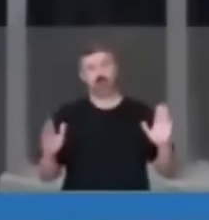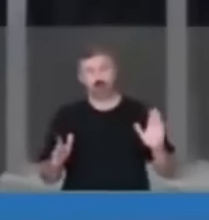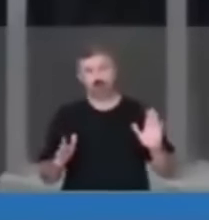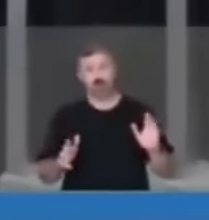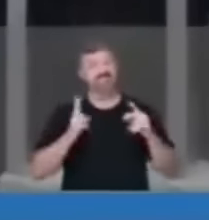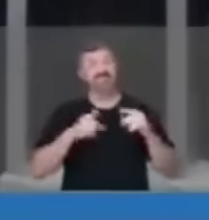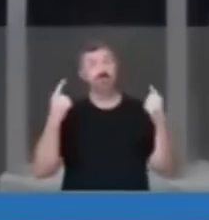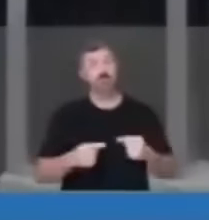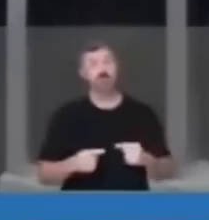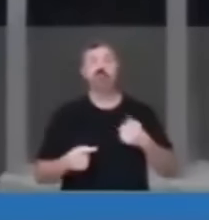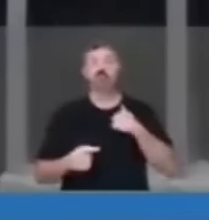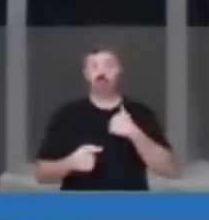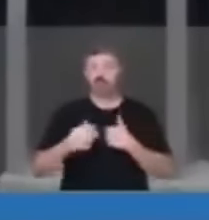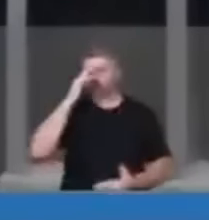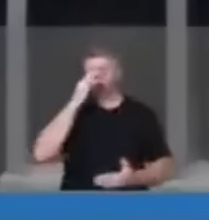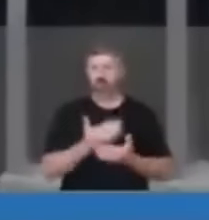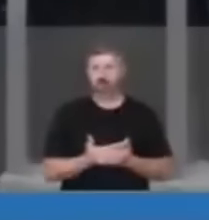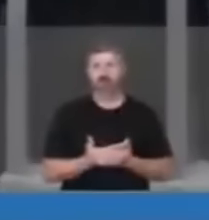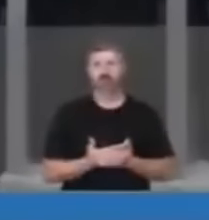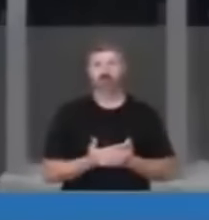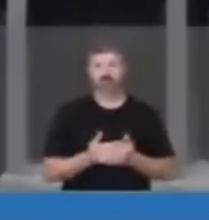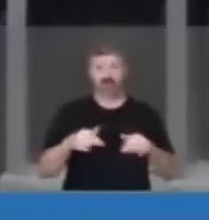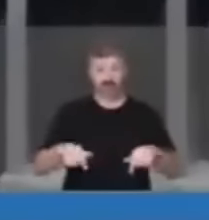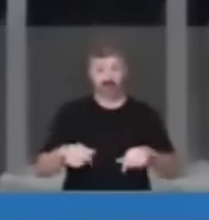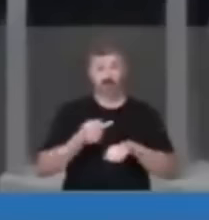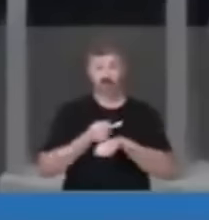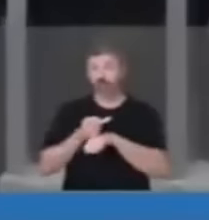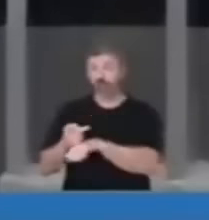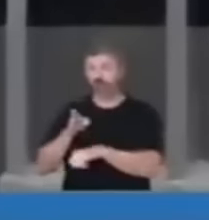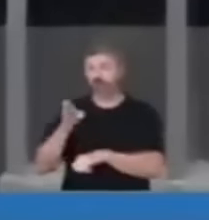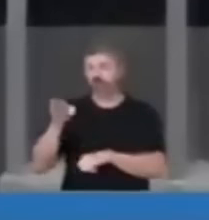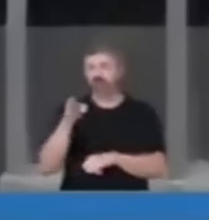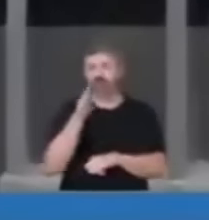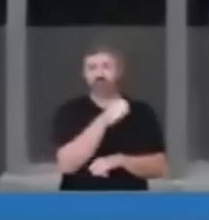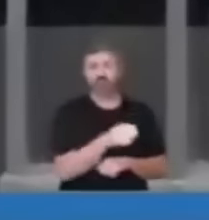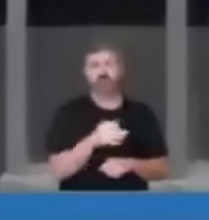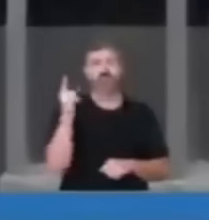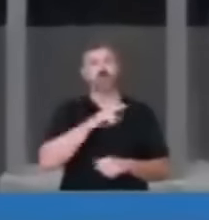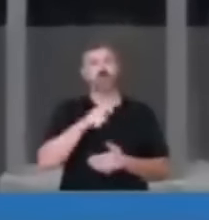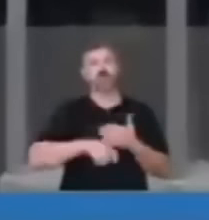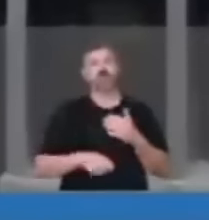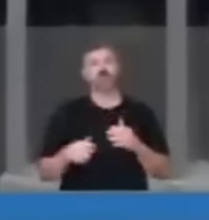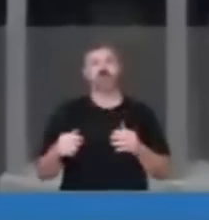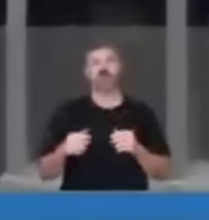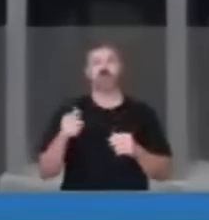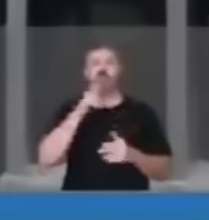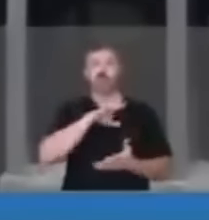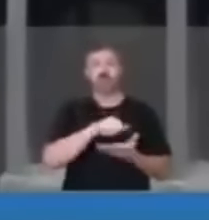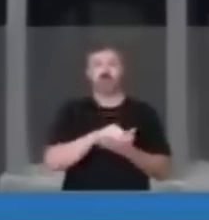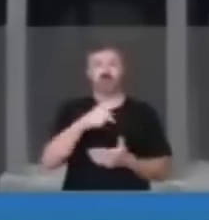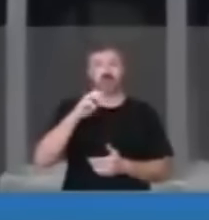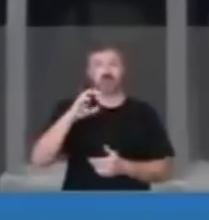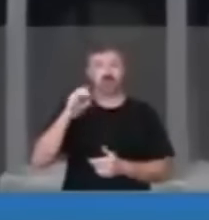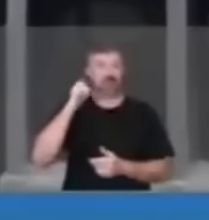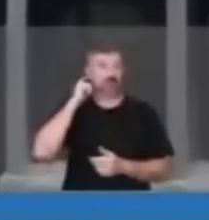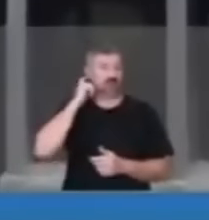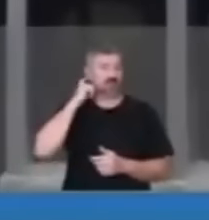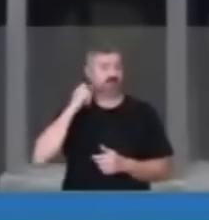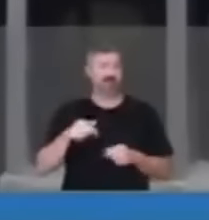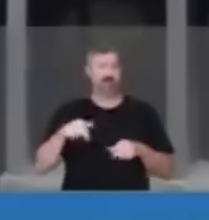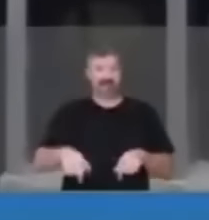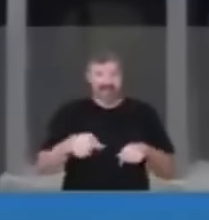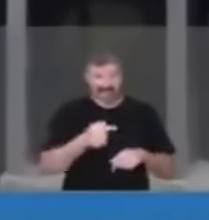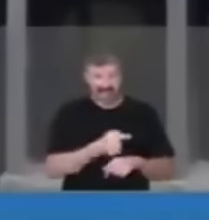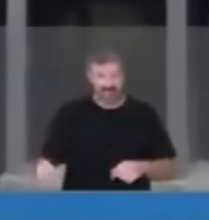tenho muita convicção, vou partindo daqui procurar um a um, de que a gente consegue essas assinaturas para protocolar essa PEC ainda